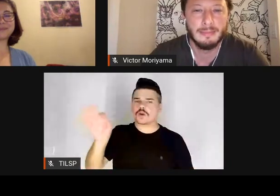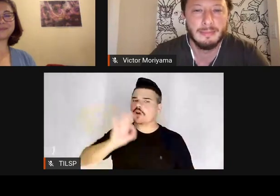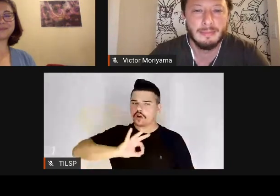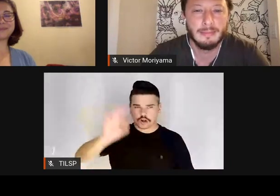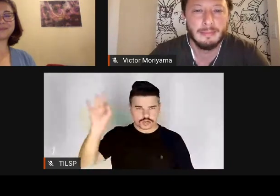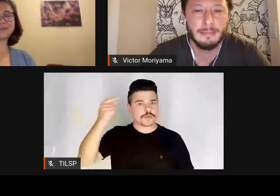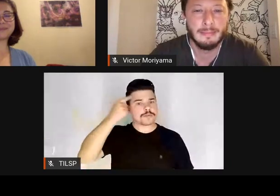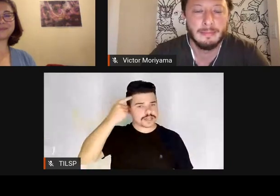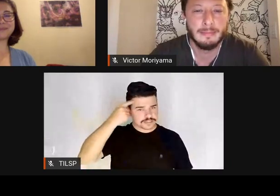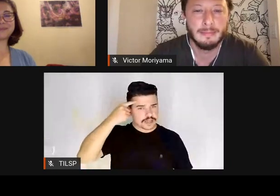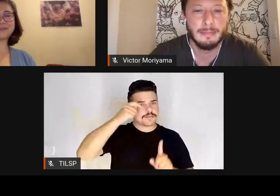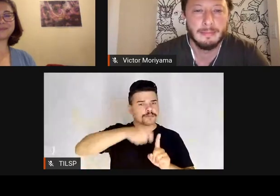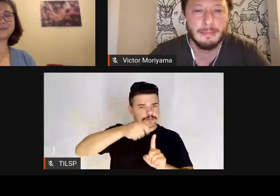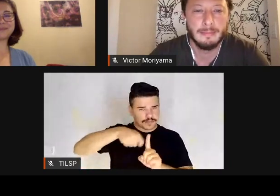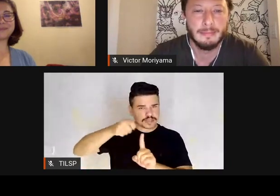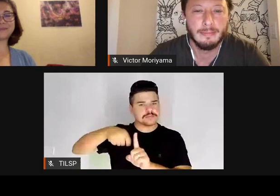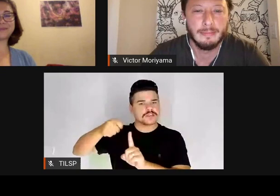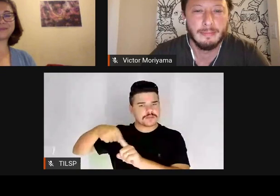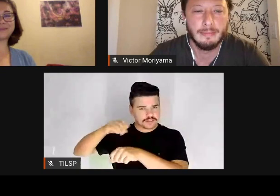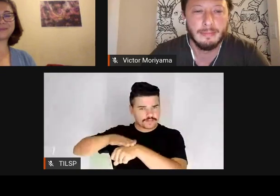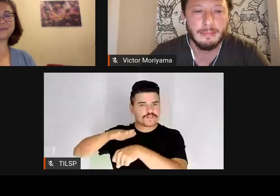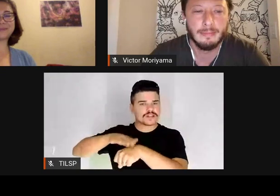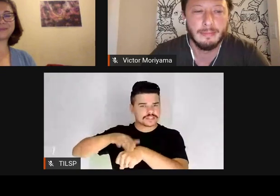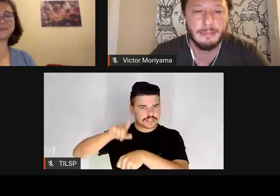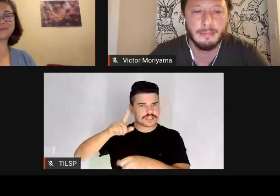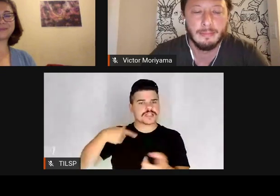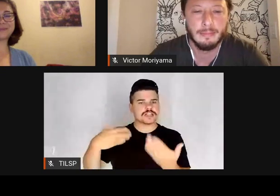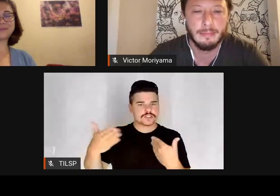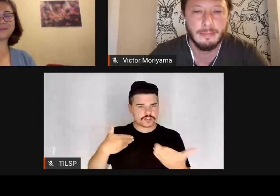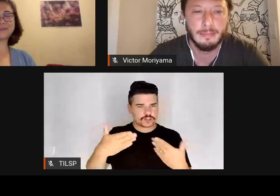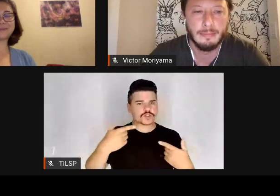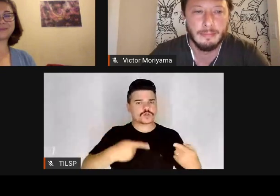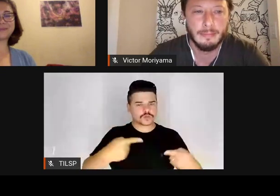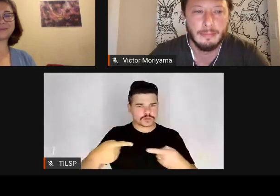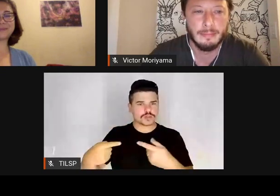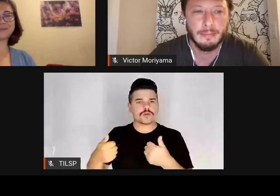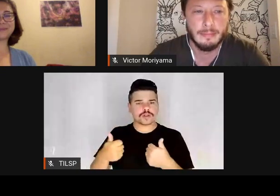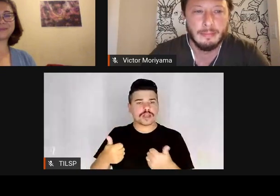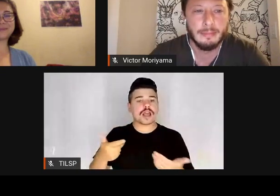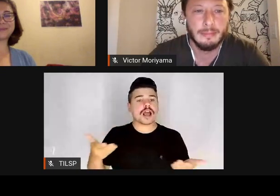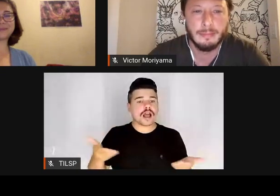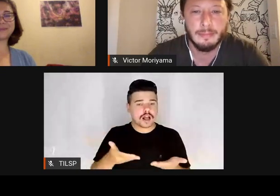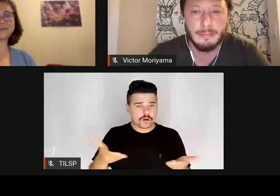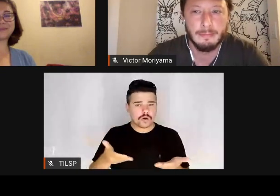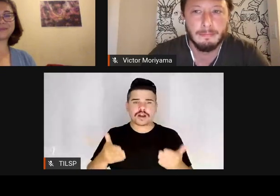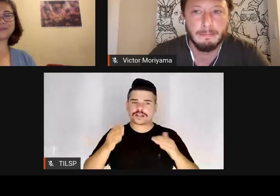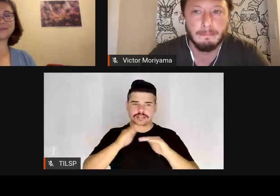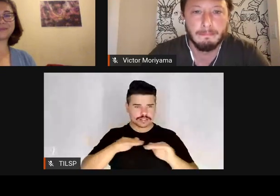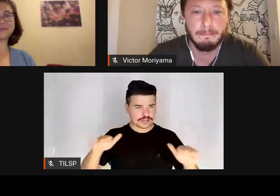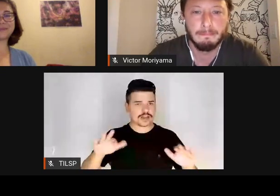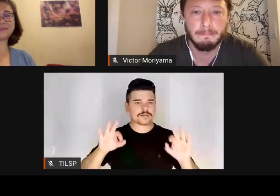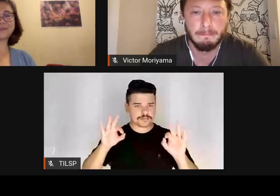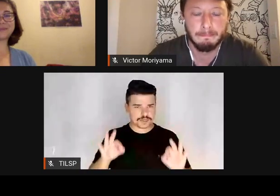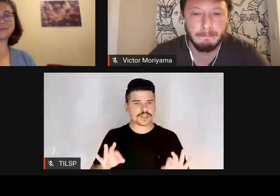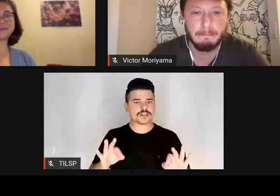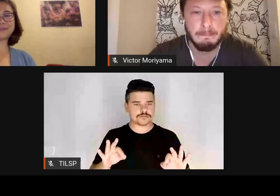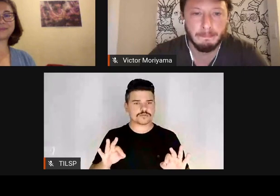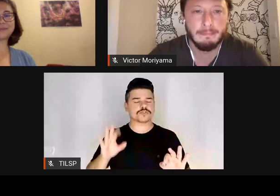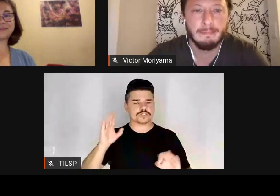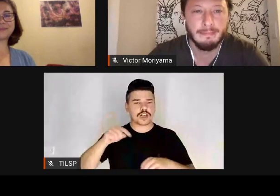pensar nisso, né? Mas a gente, eu acho que agora temos que realmente encerrar, a gente foi além do que a